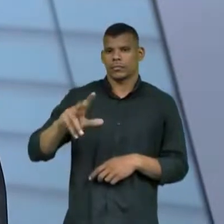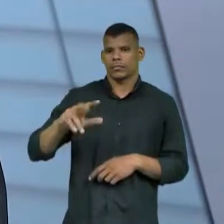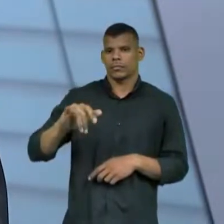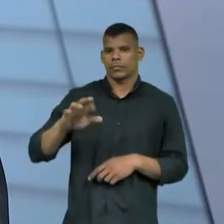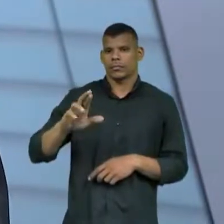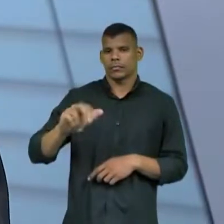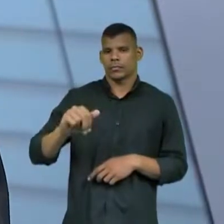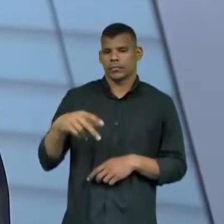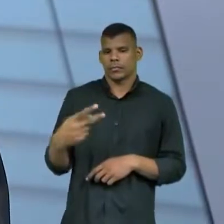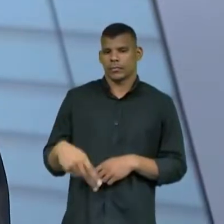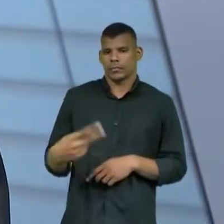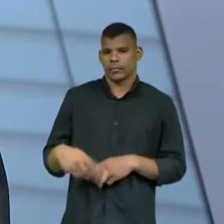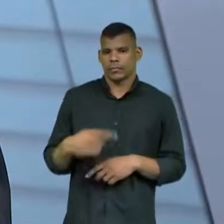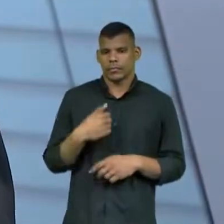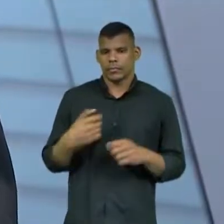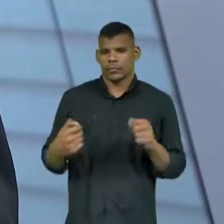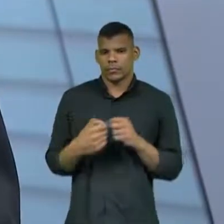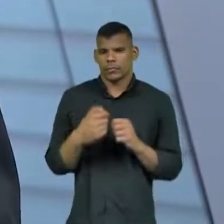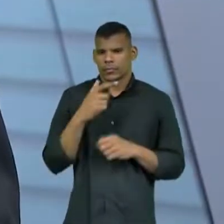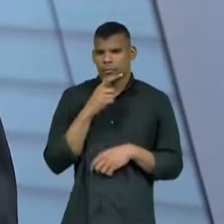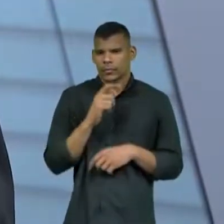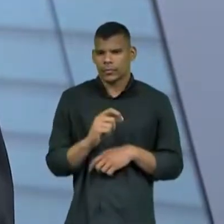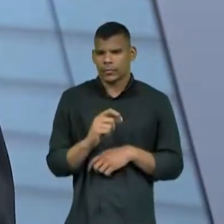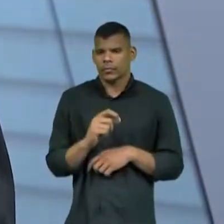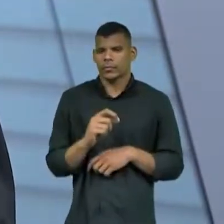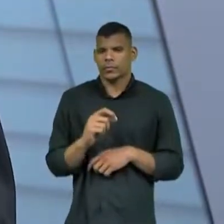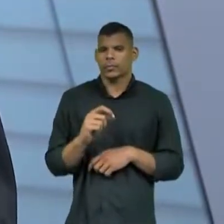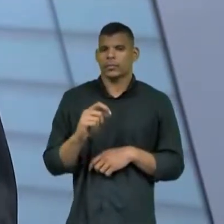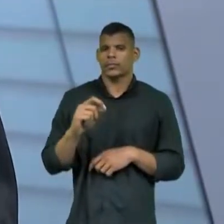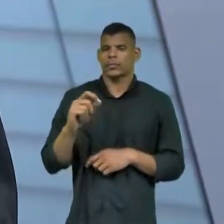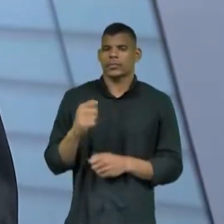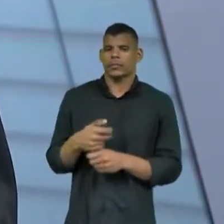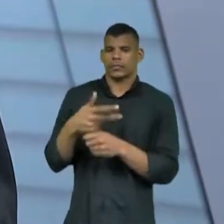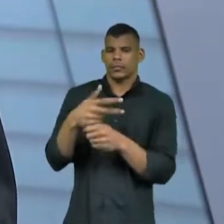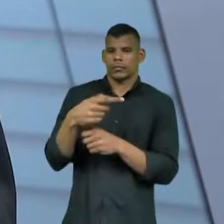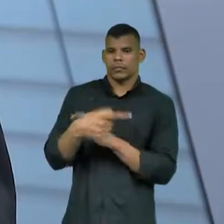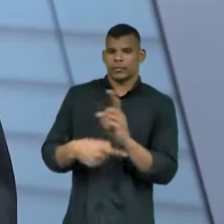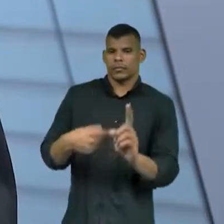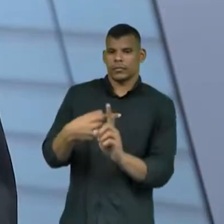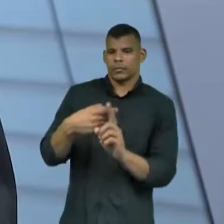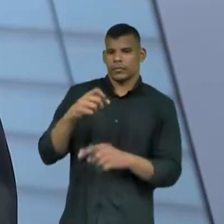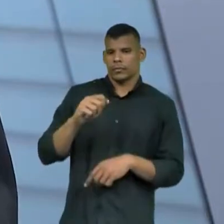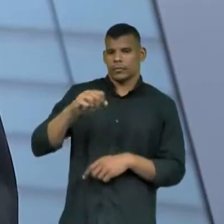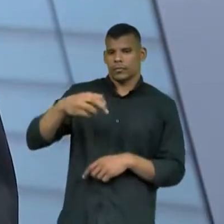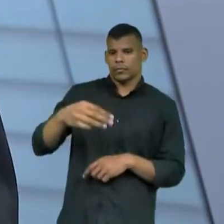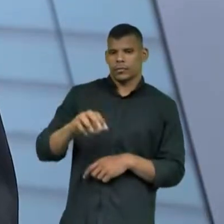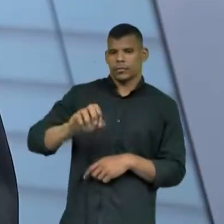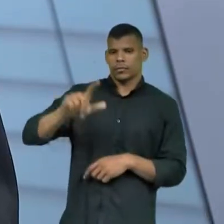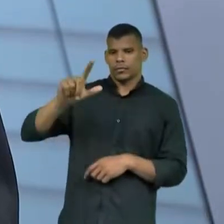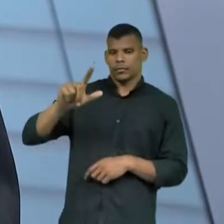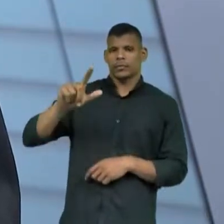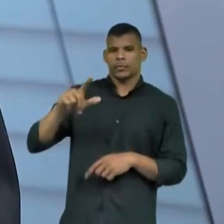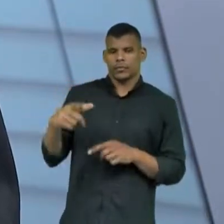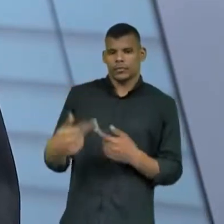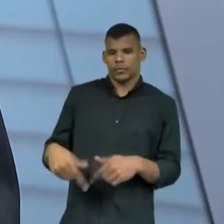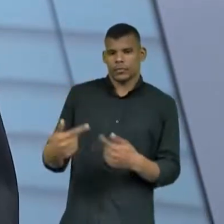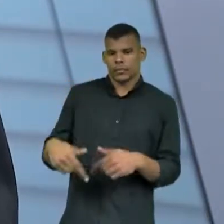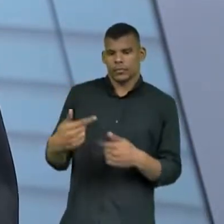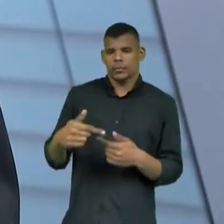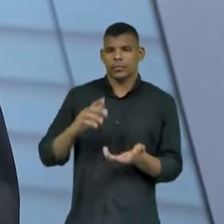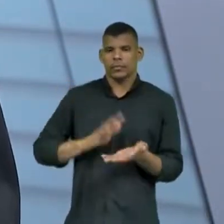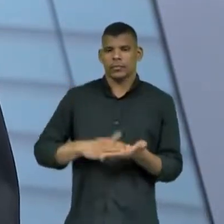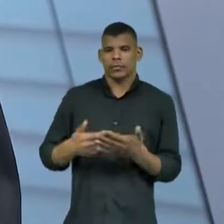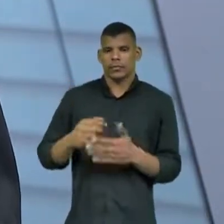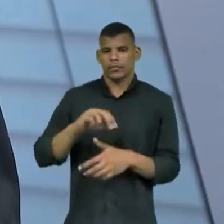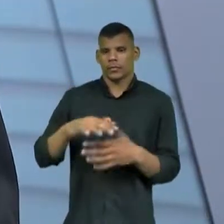Aqui no estúdio eu trabalho com o César Sepp, nosso câmera, e com o Samuel, o grande Samuel, que trabalha no nosso trabalho